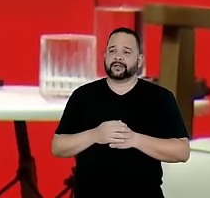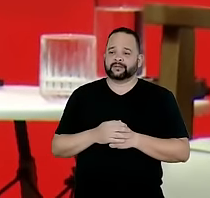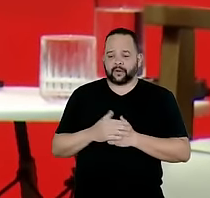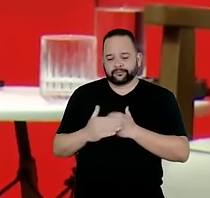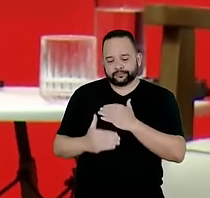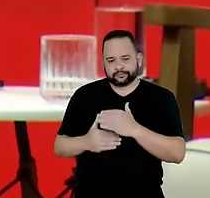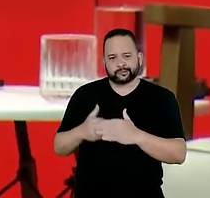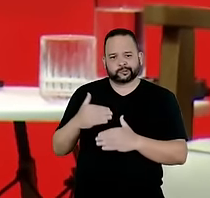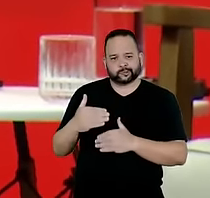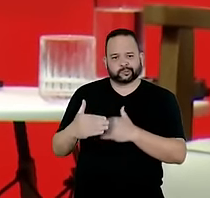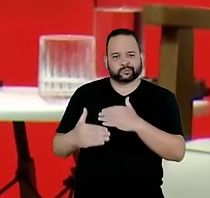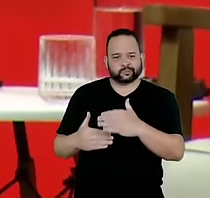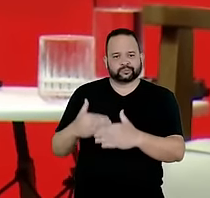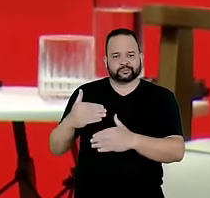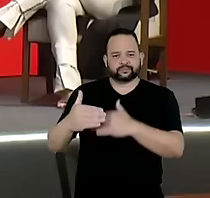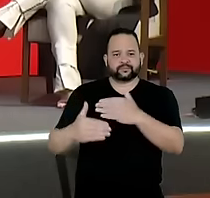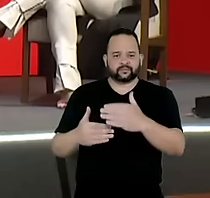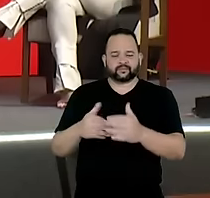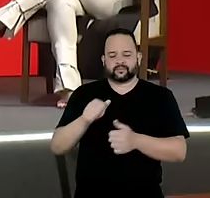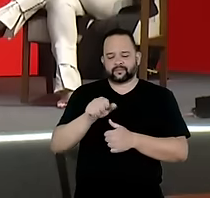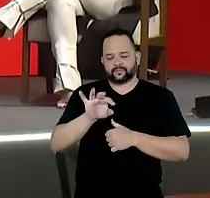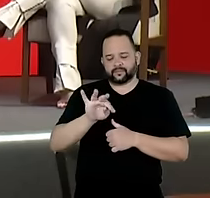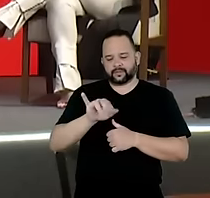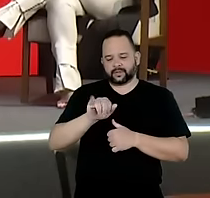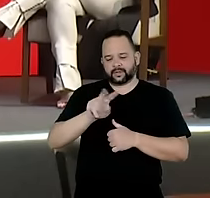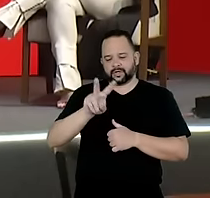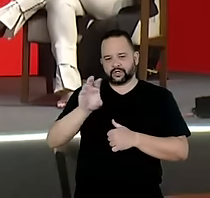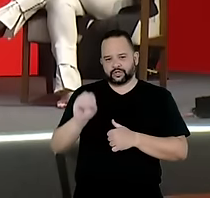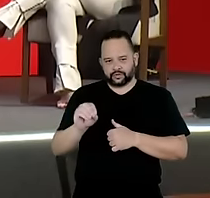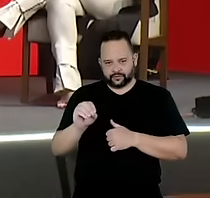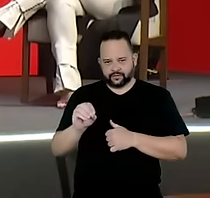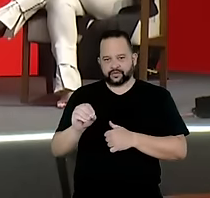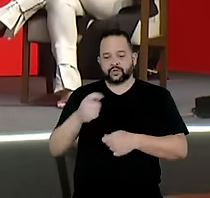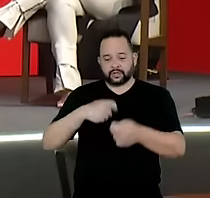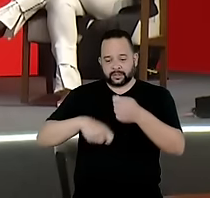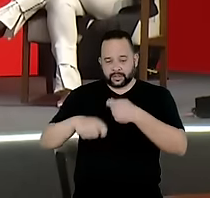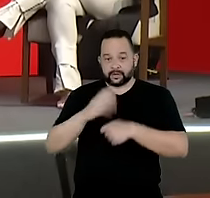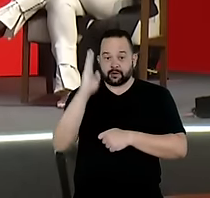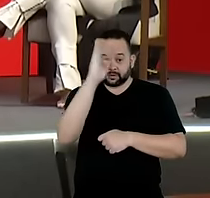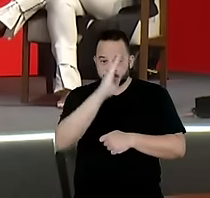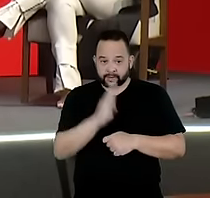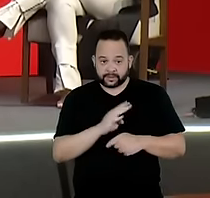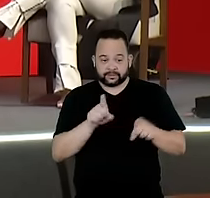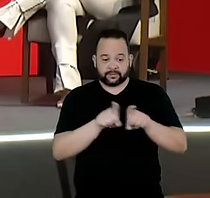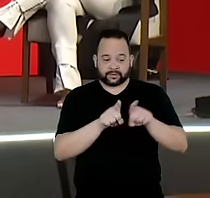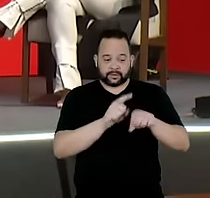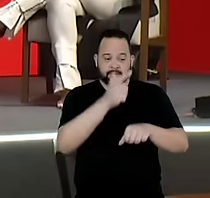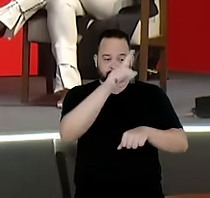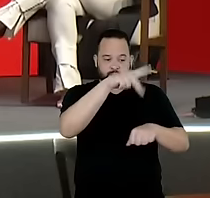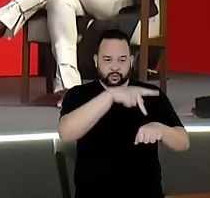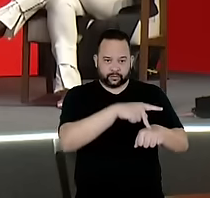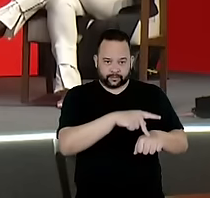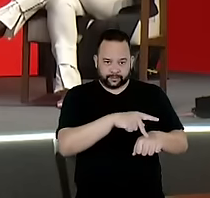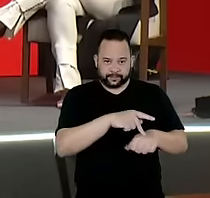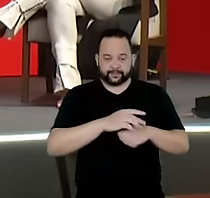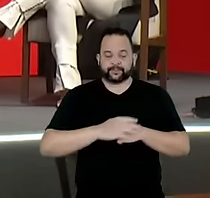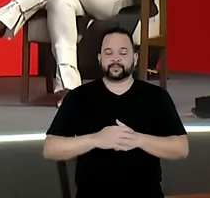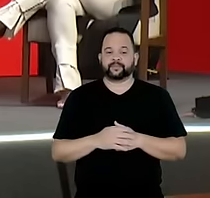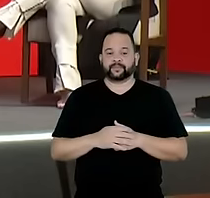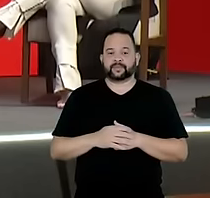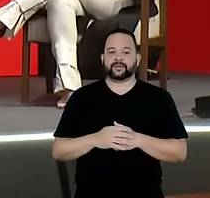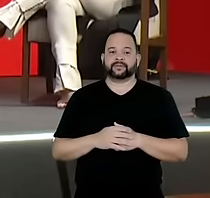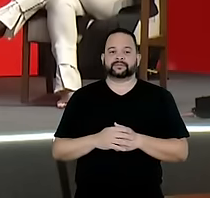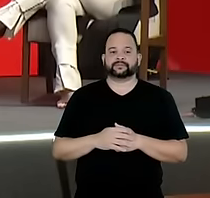ativos né no mercado brasileiro e no mercado internacional tá ali par e passo com a inflação e o título pré-fixado né para